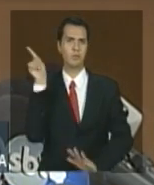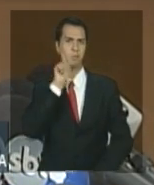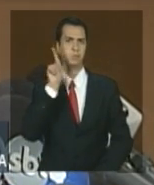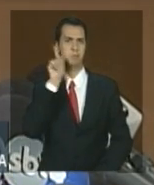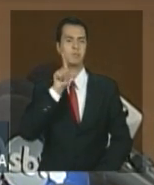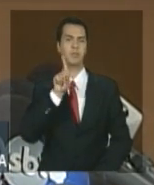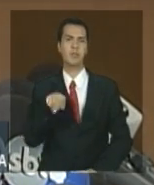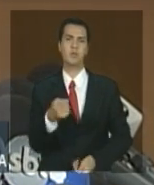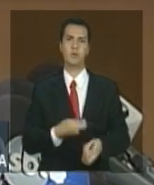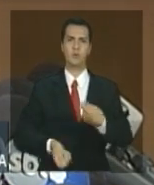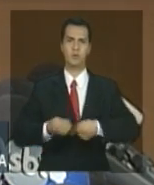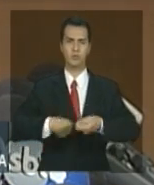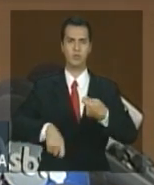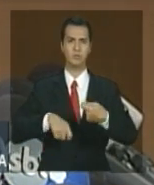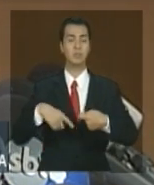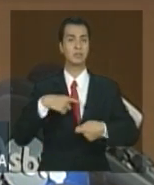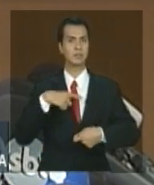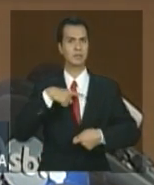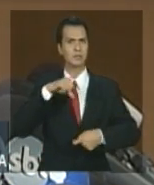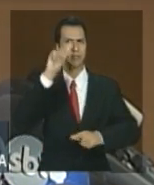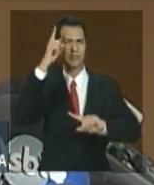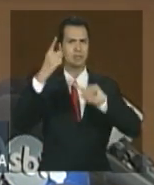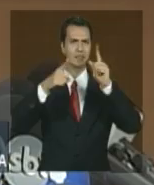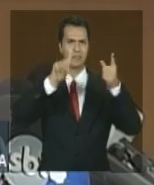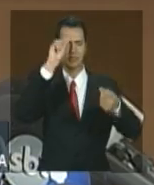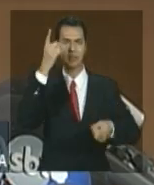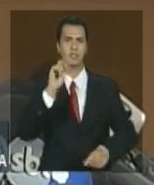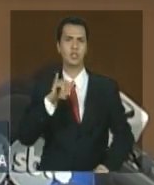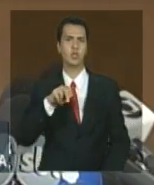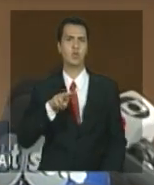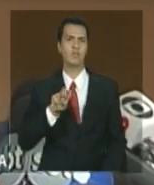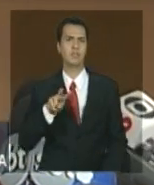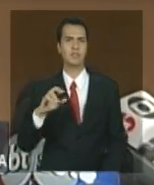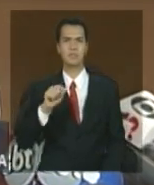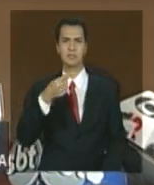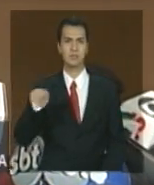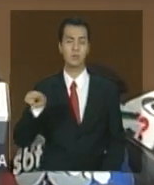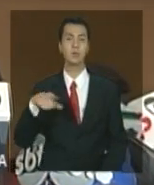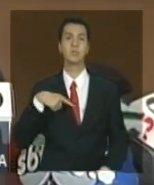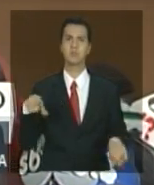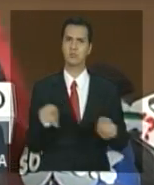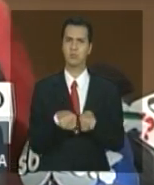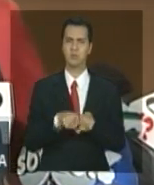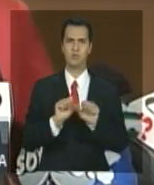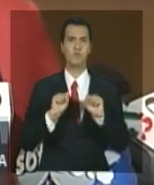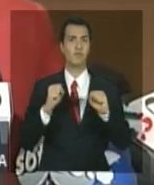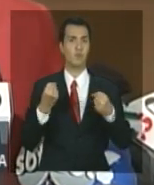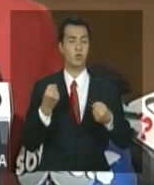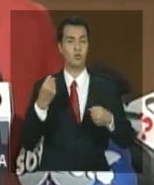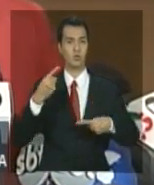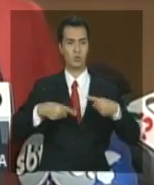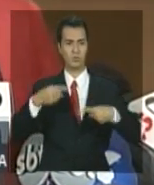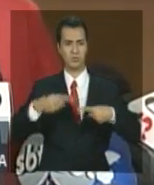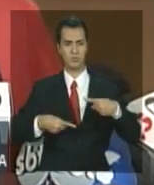americana, essa grande criatividade e essa grande competitividade. Terceiro,